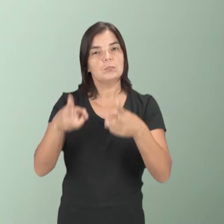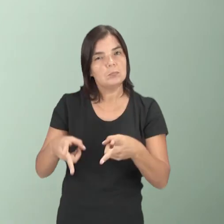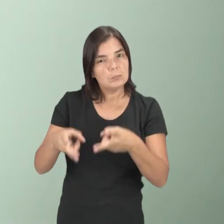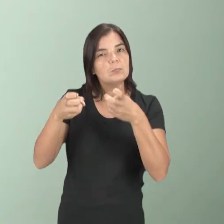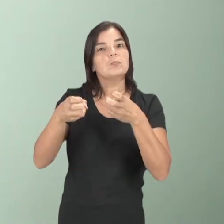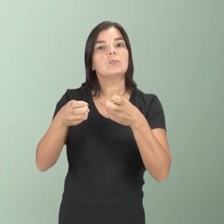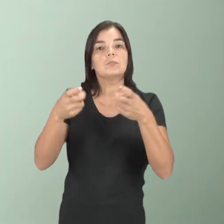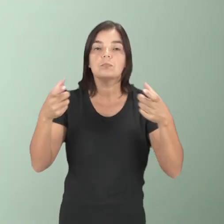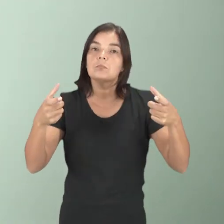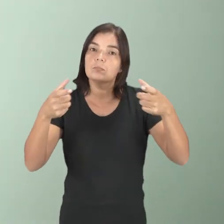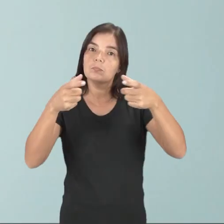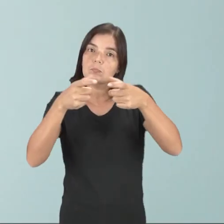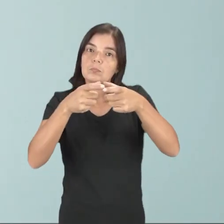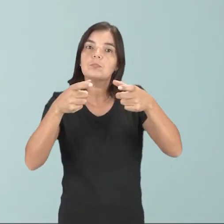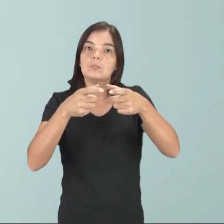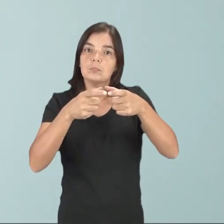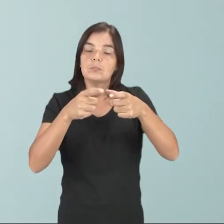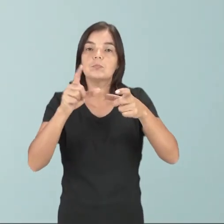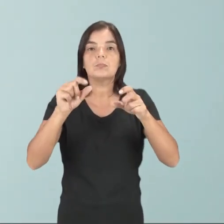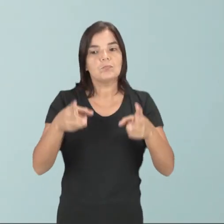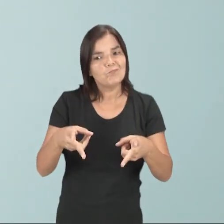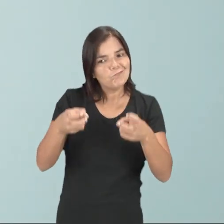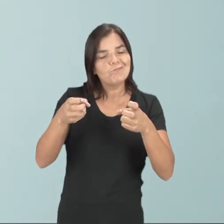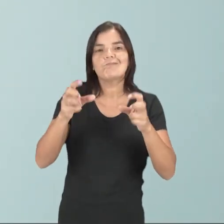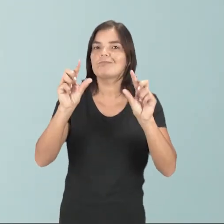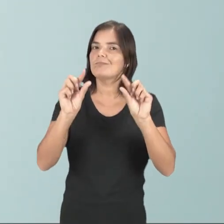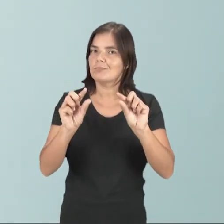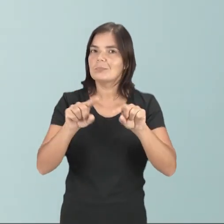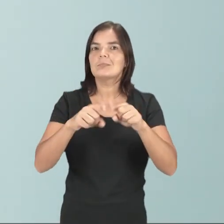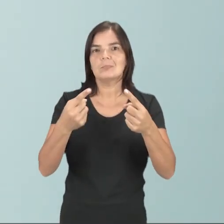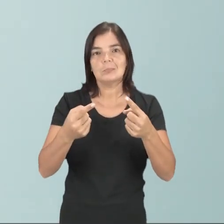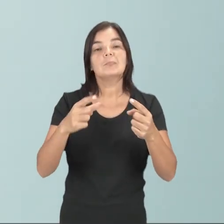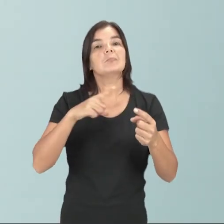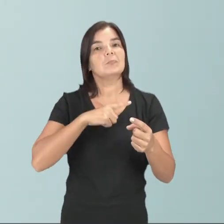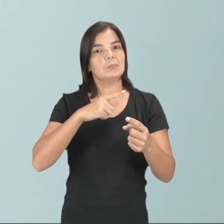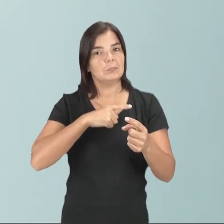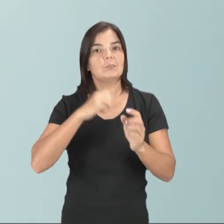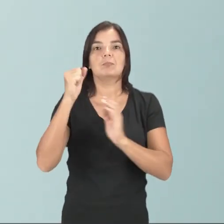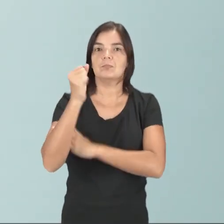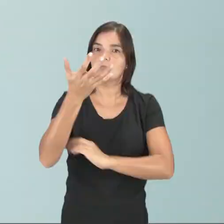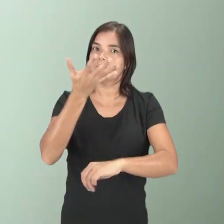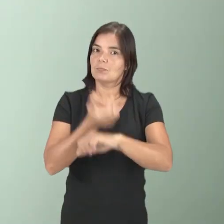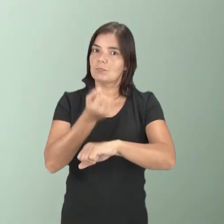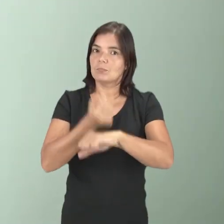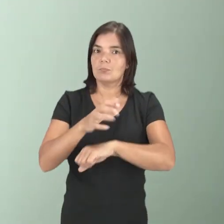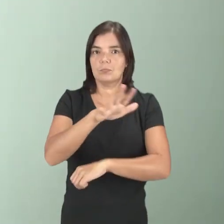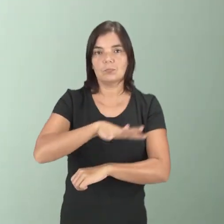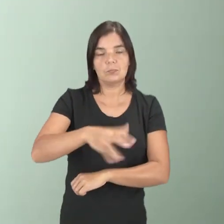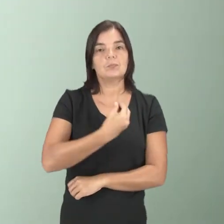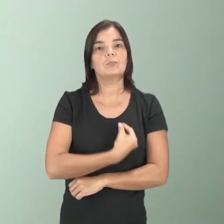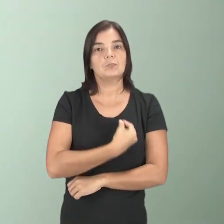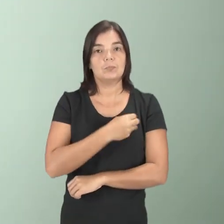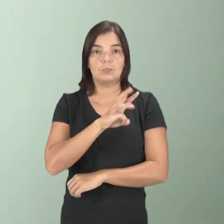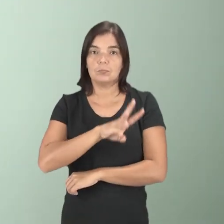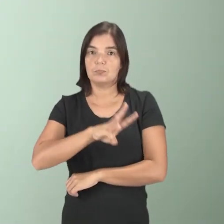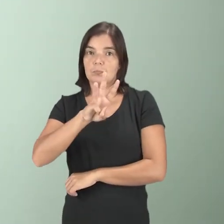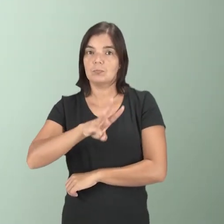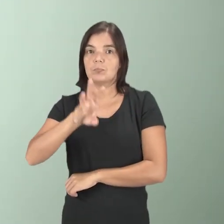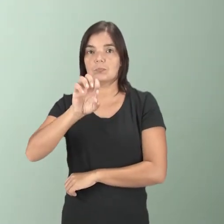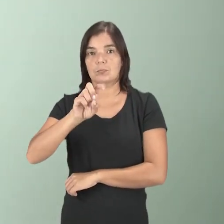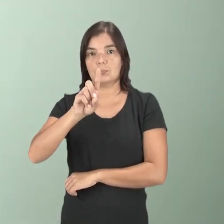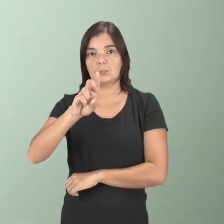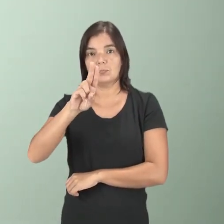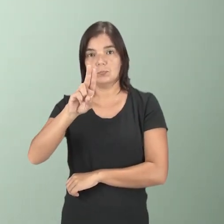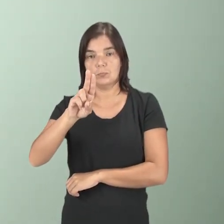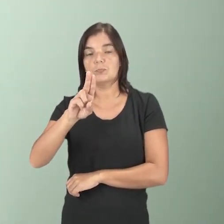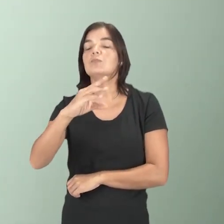perceptível. Se a massa é menor, é menos imperceptível, porém tem essa força gravitacional presente. Tá bom? Você acessa a plataforma Eduque